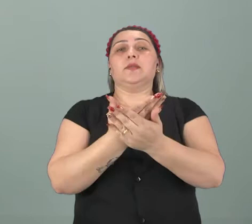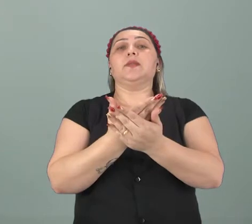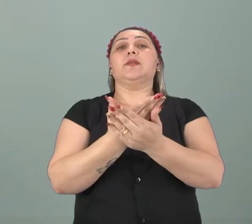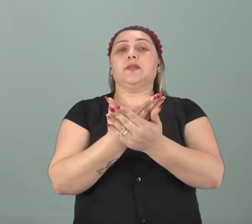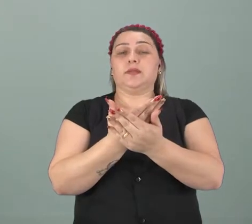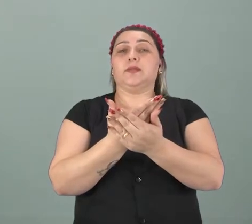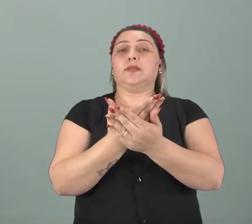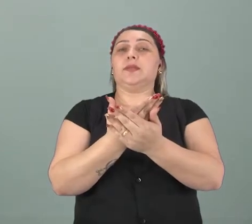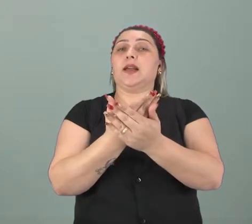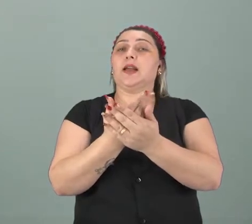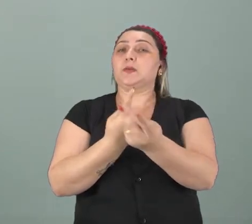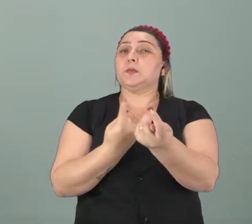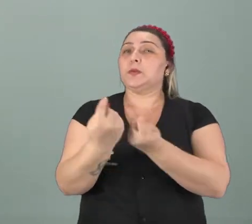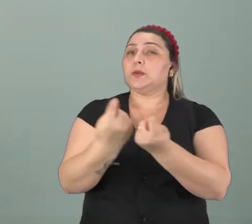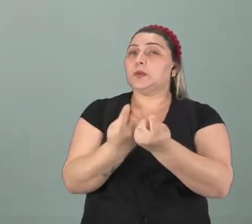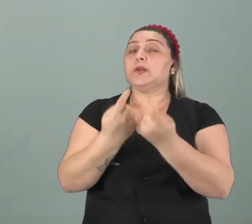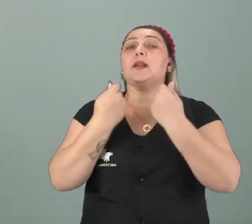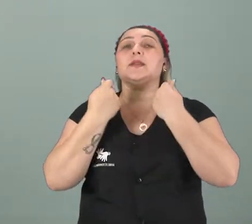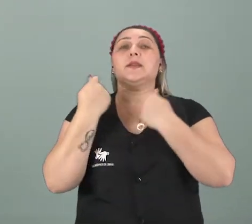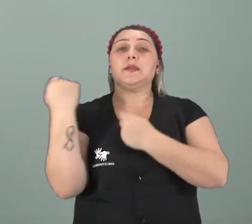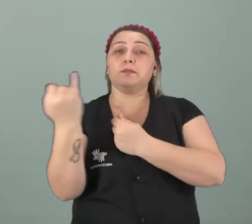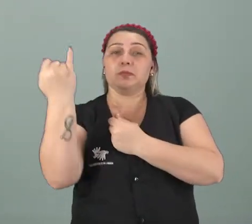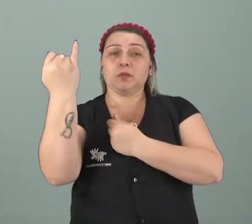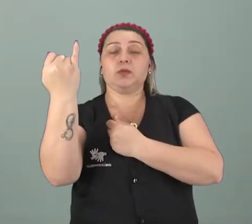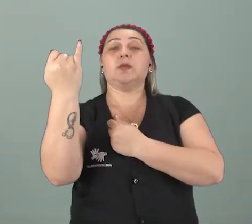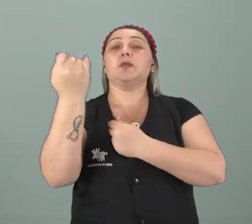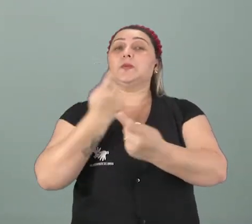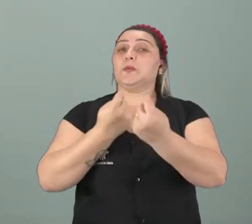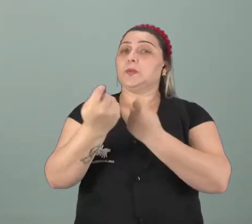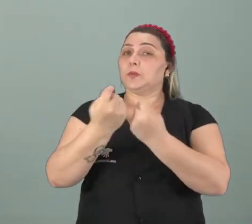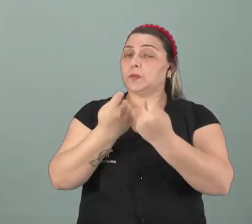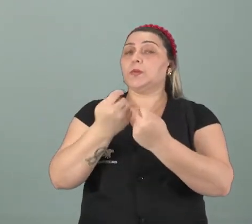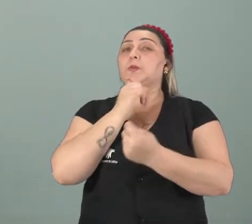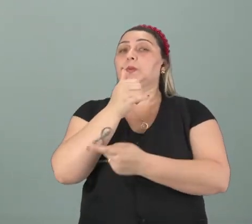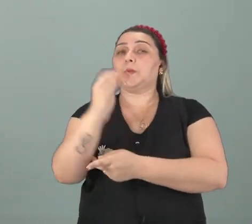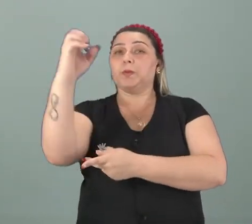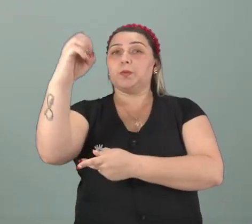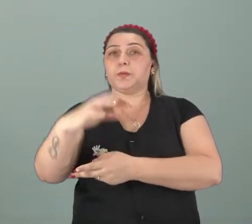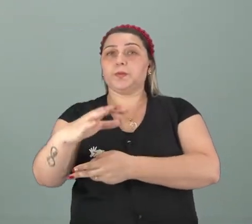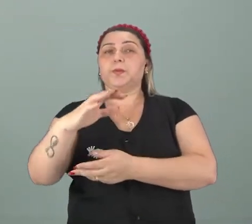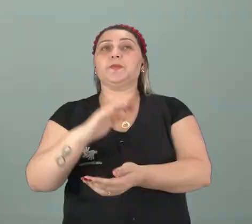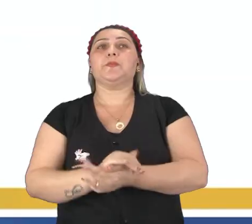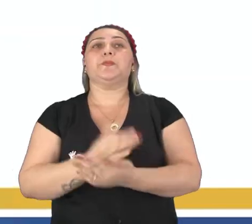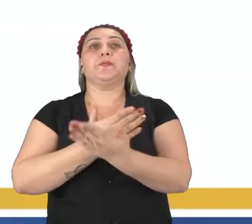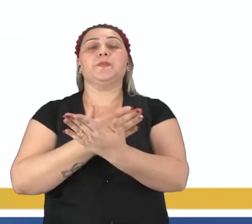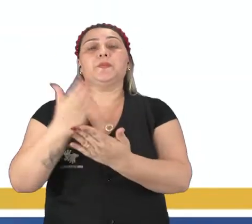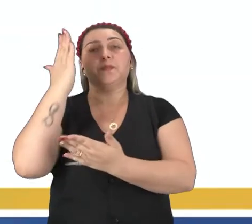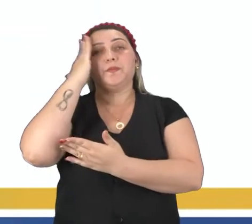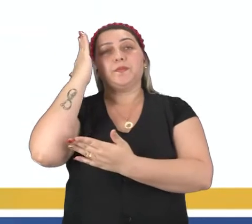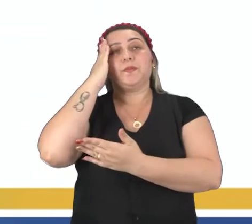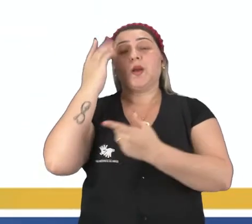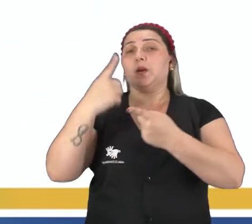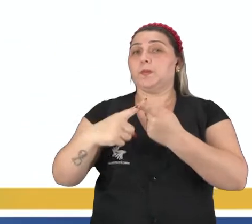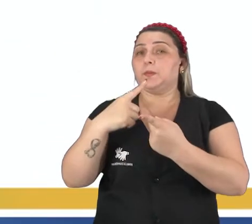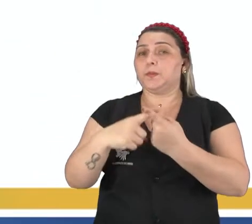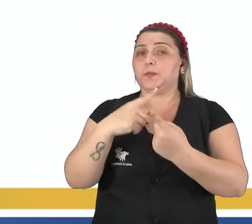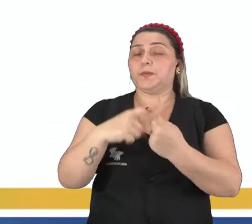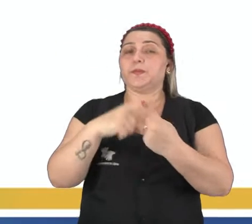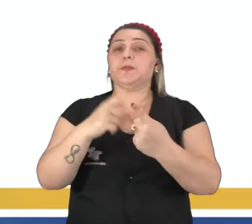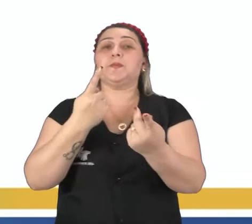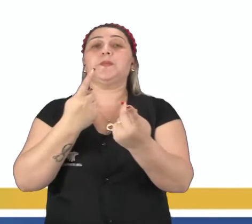girar em torno dessa economia, dessa necessidade, né, de economizar energia elétrica. Vamos começar entendendo, né, o